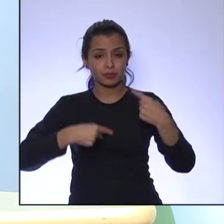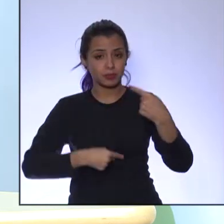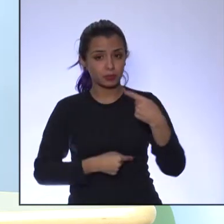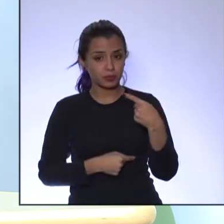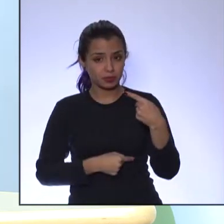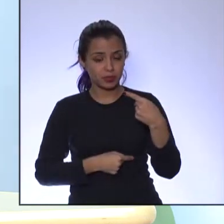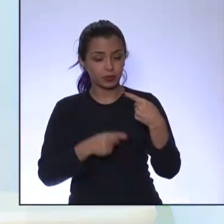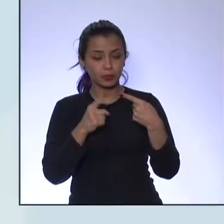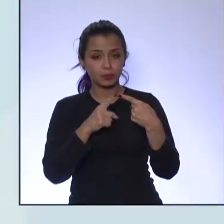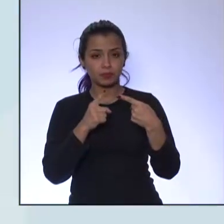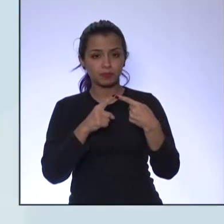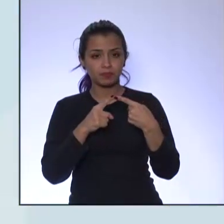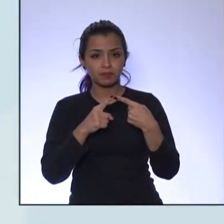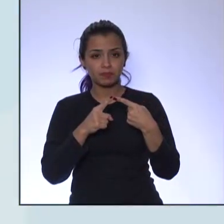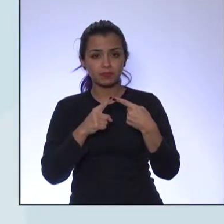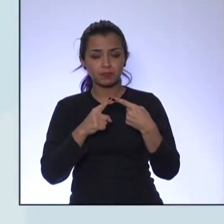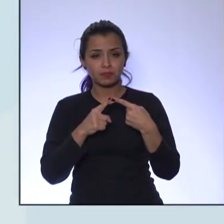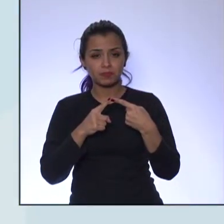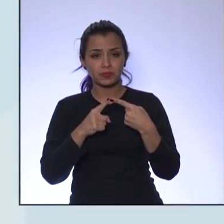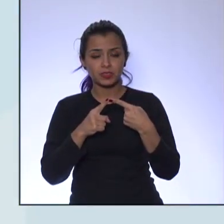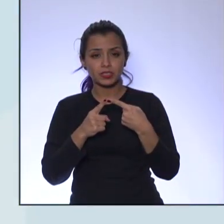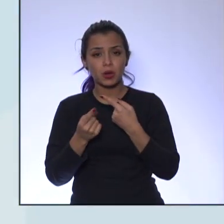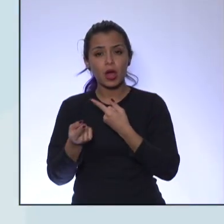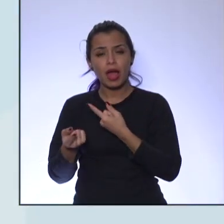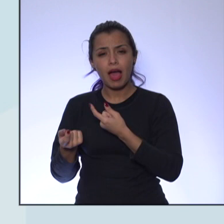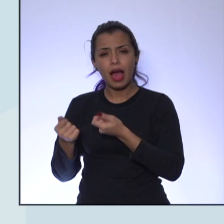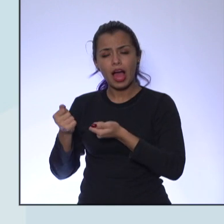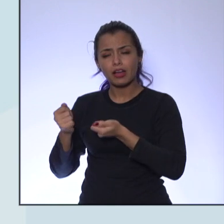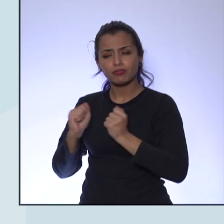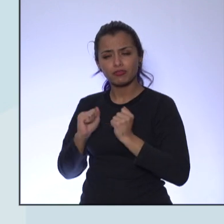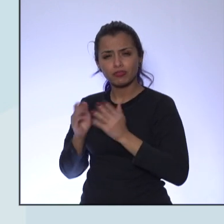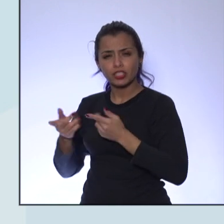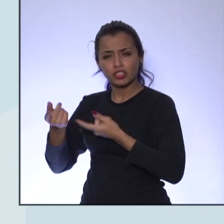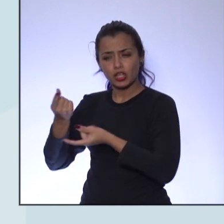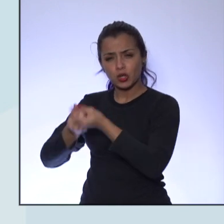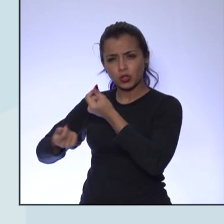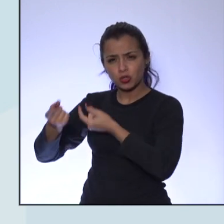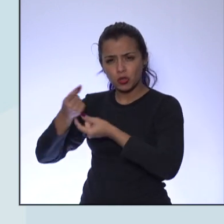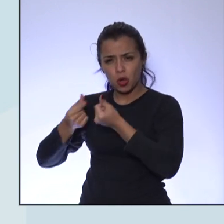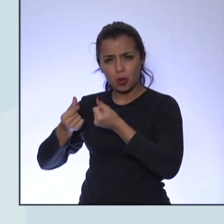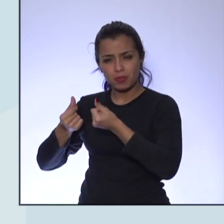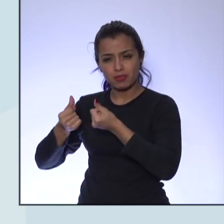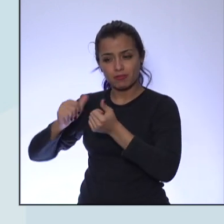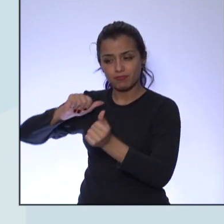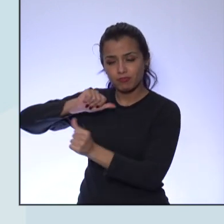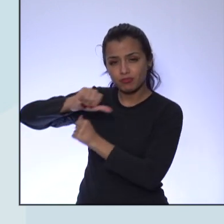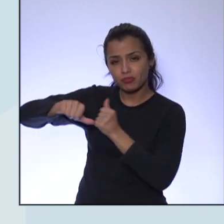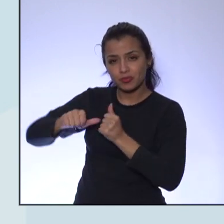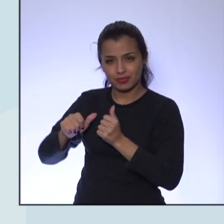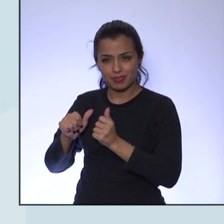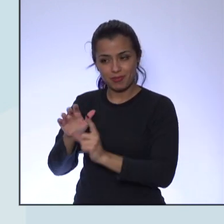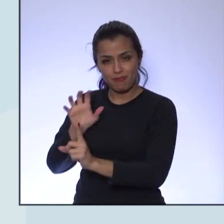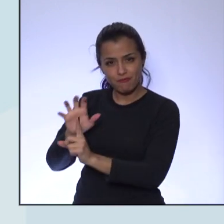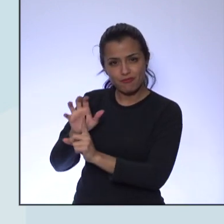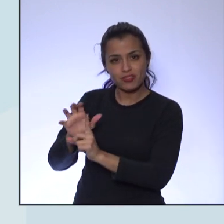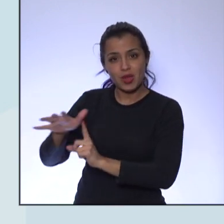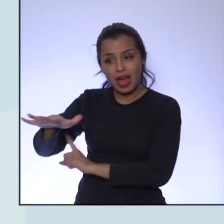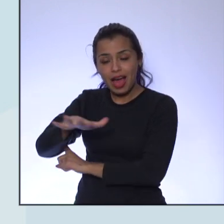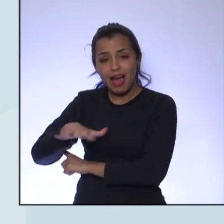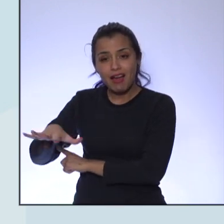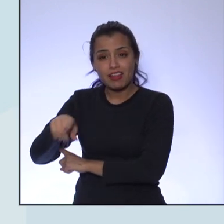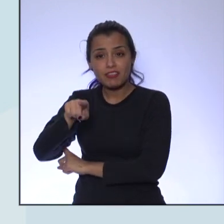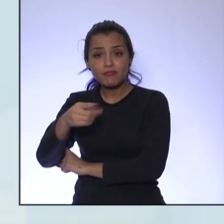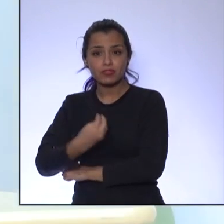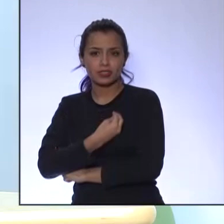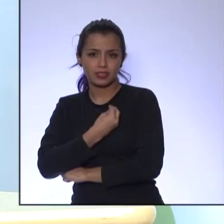é: qual a atividade econômica impulsionou a região em que você vive? Foi utilizado o termo região porque, às vezes, a